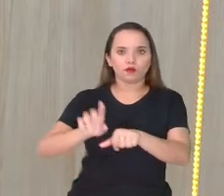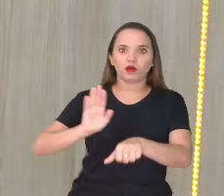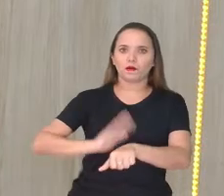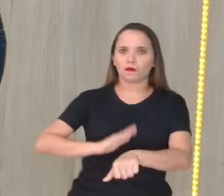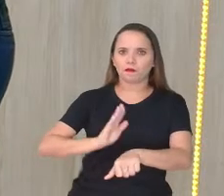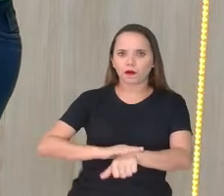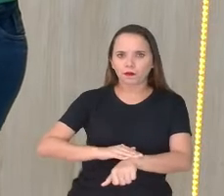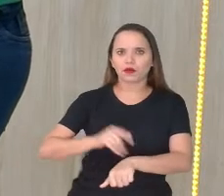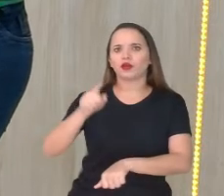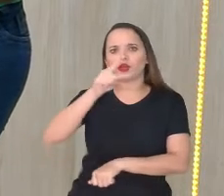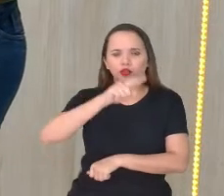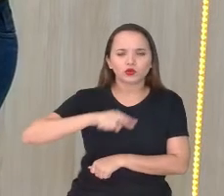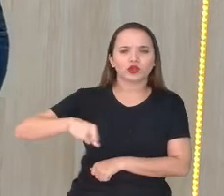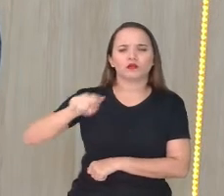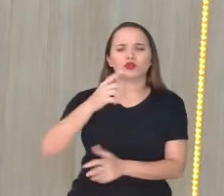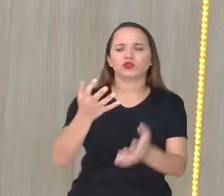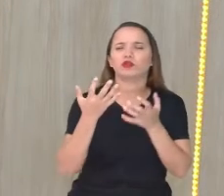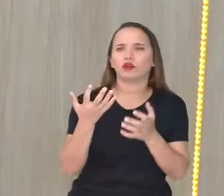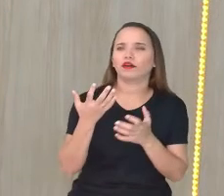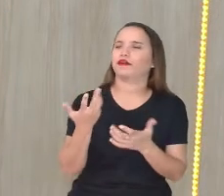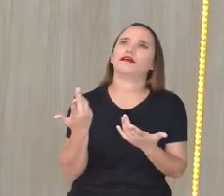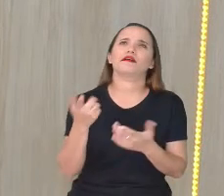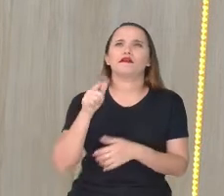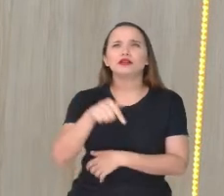você queira, será que esse